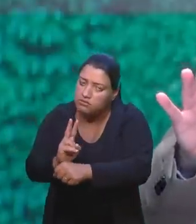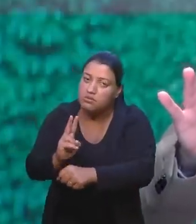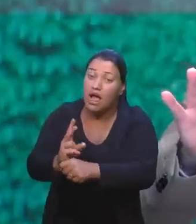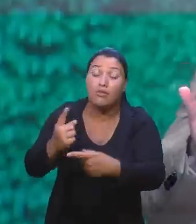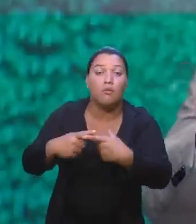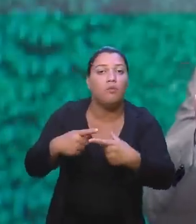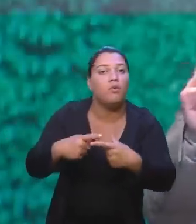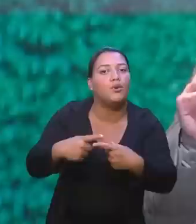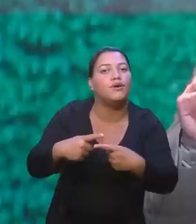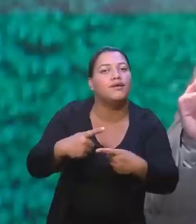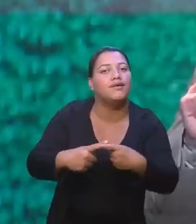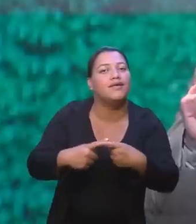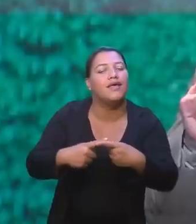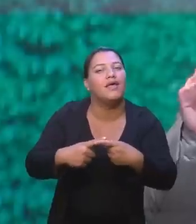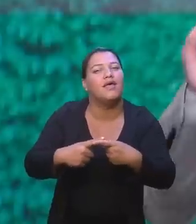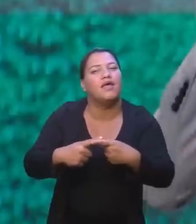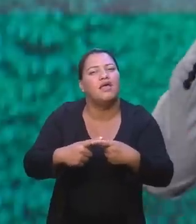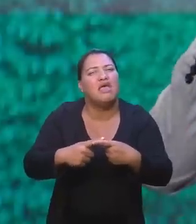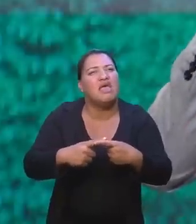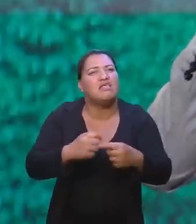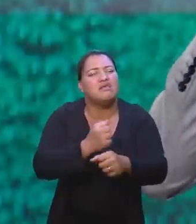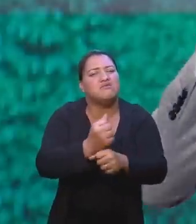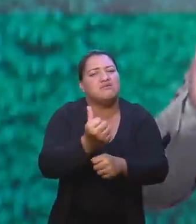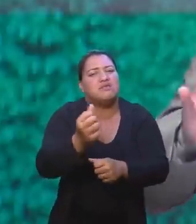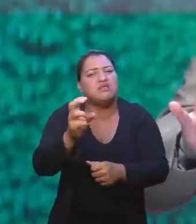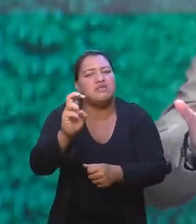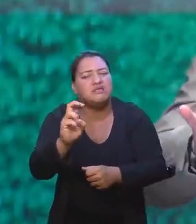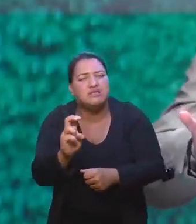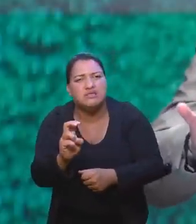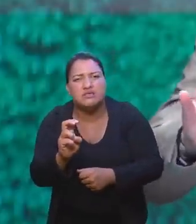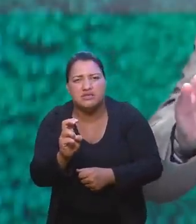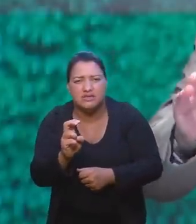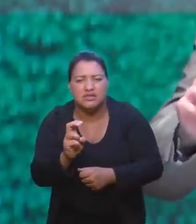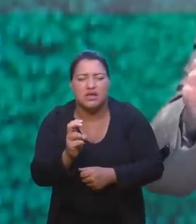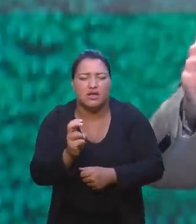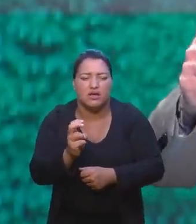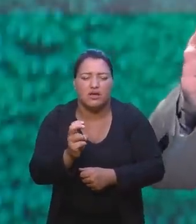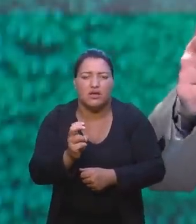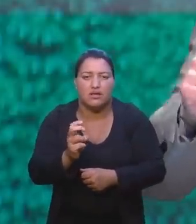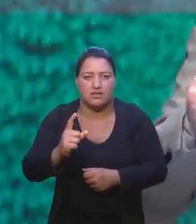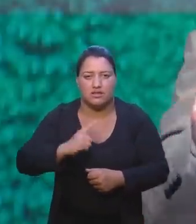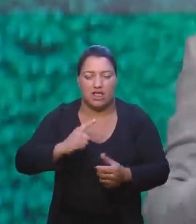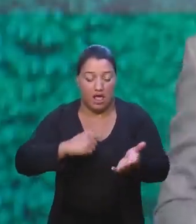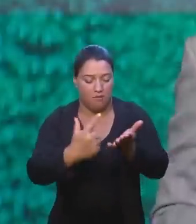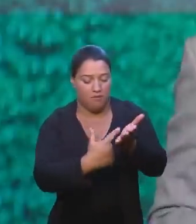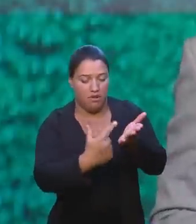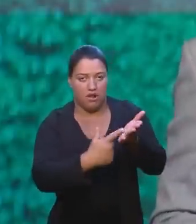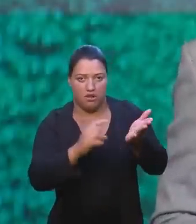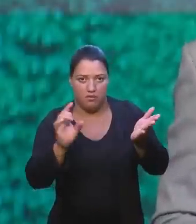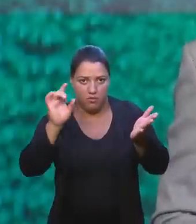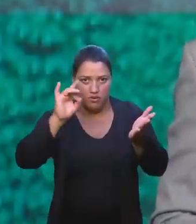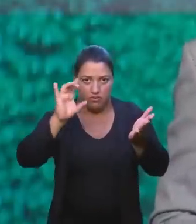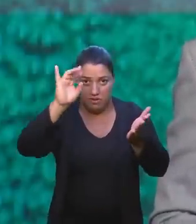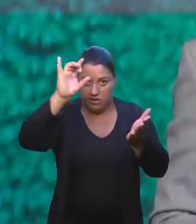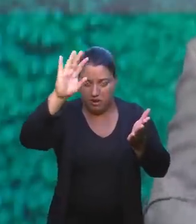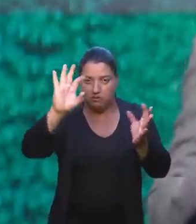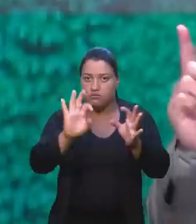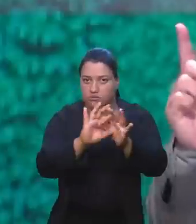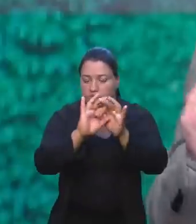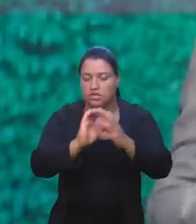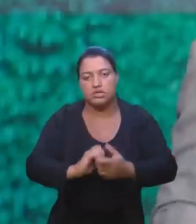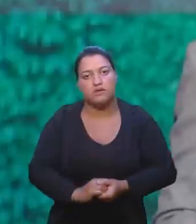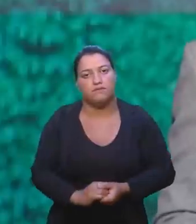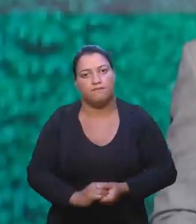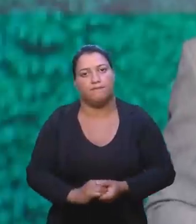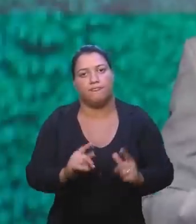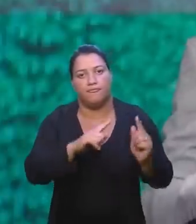porque isto foi depois de 65, e ele sabia, há uma obra ainda especial para você fazer o fecho, a